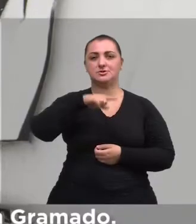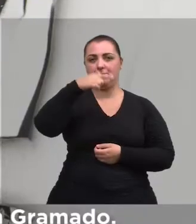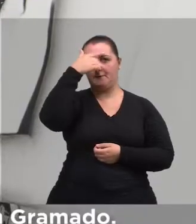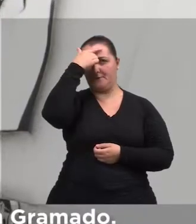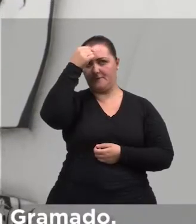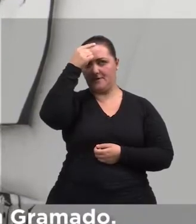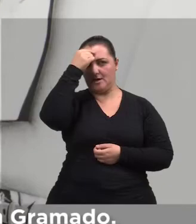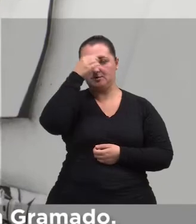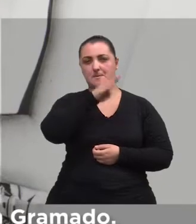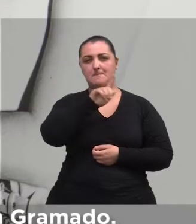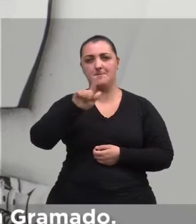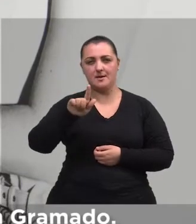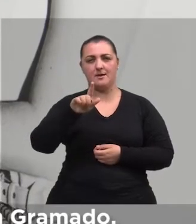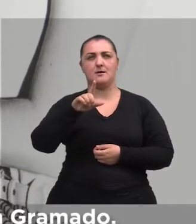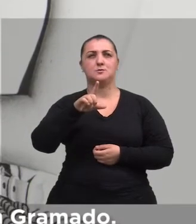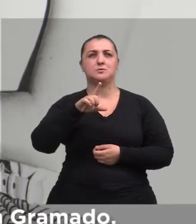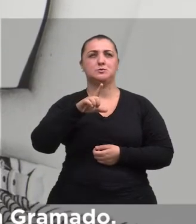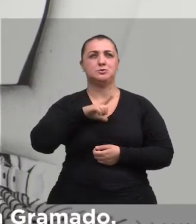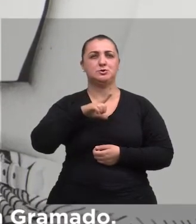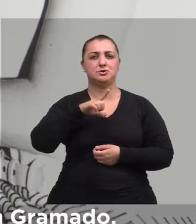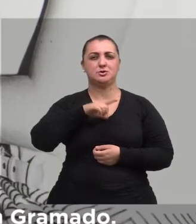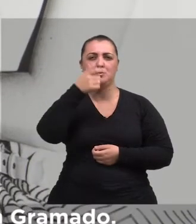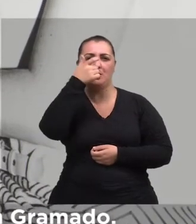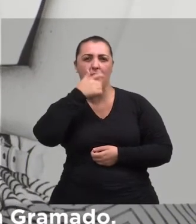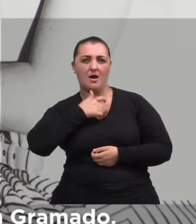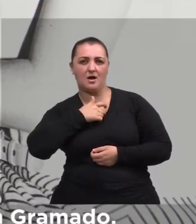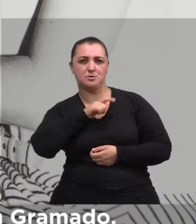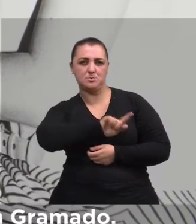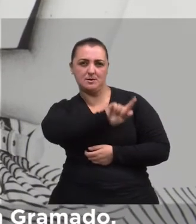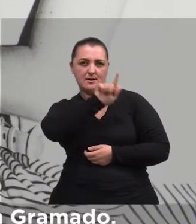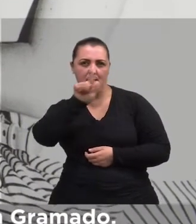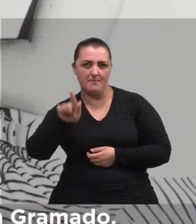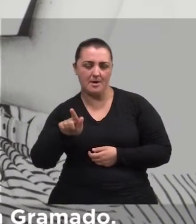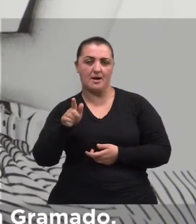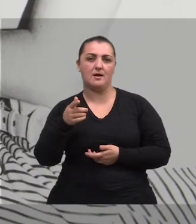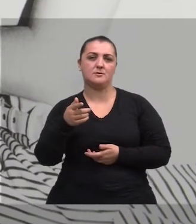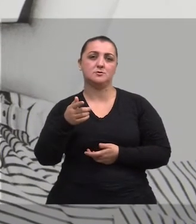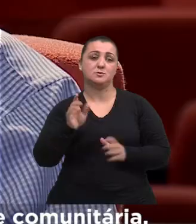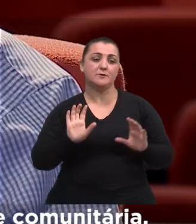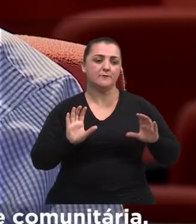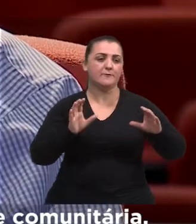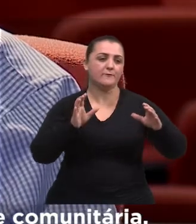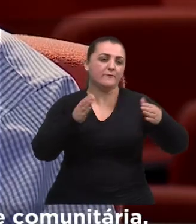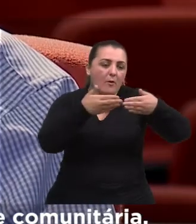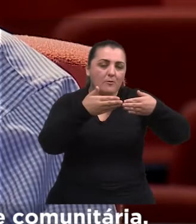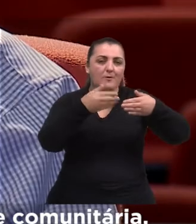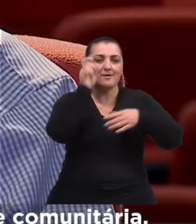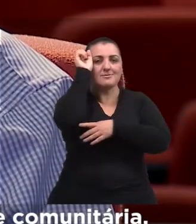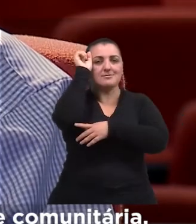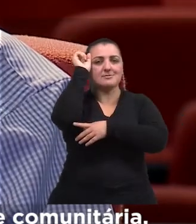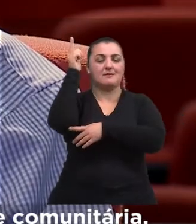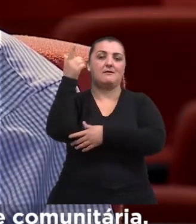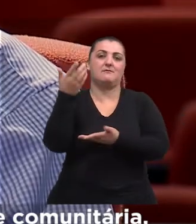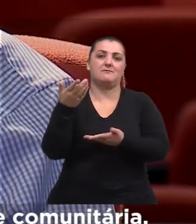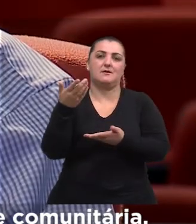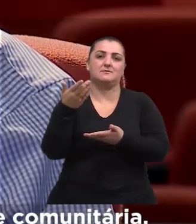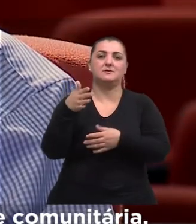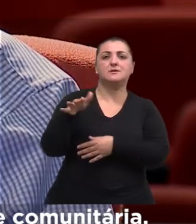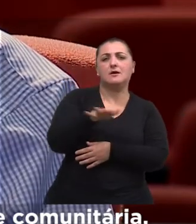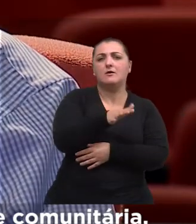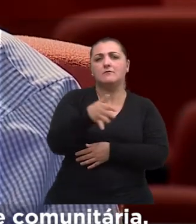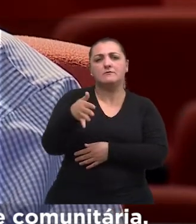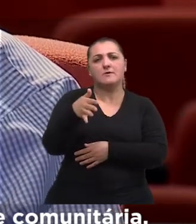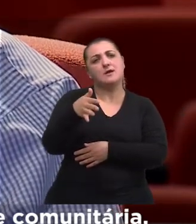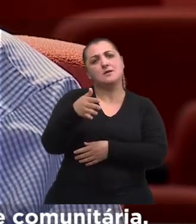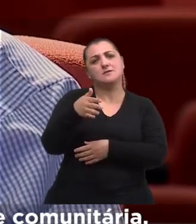tinha faculdades em Bento Gonçalves, tinha até eu acho que em Gramado. Se centralizou na ideia